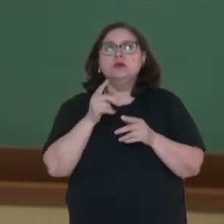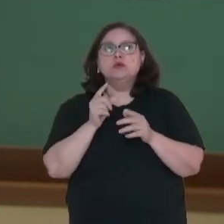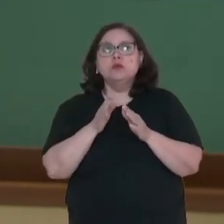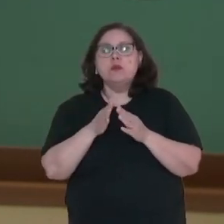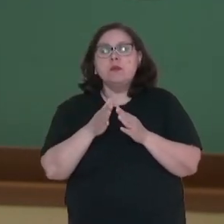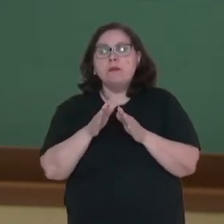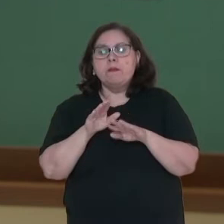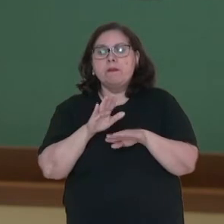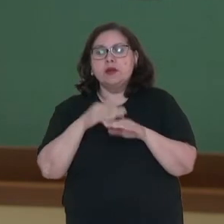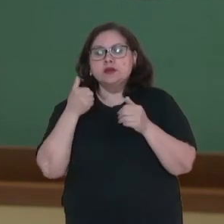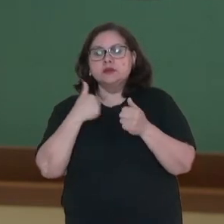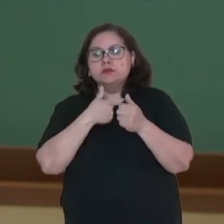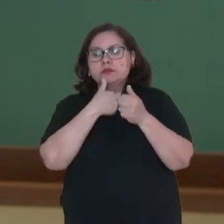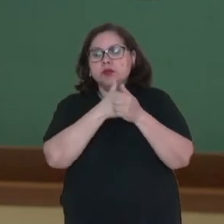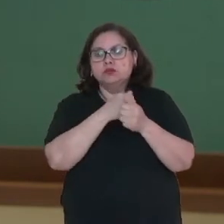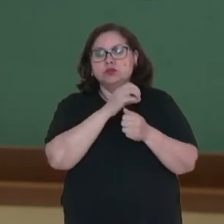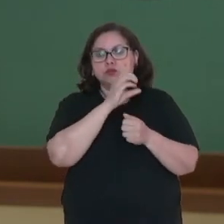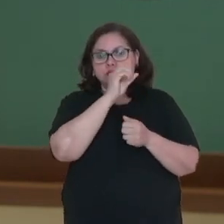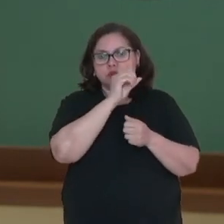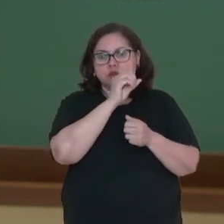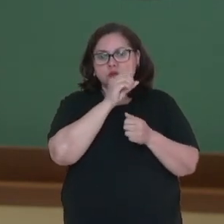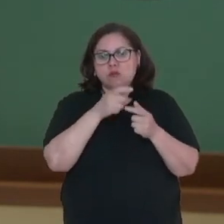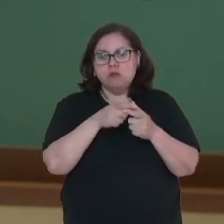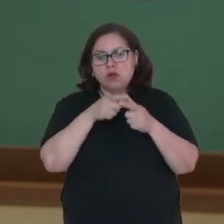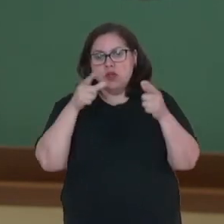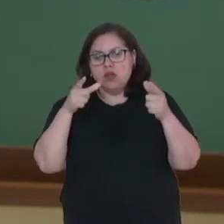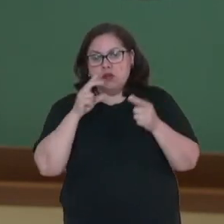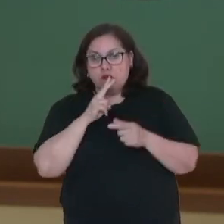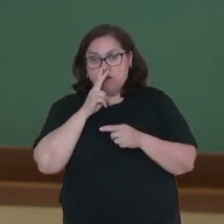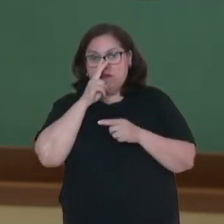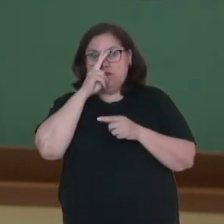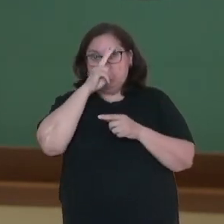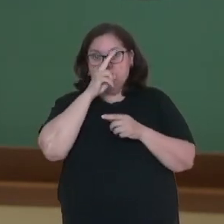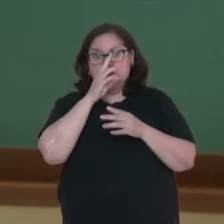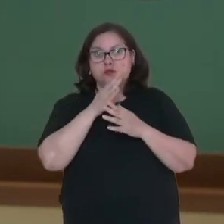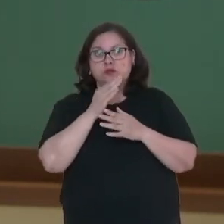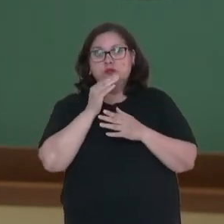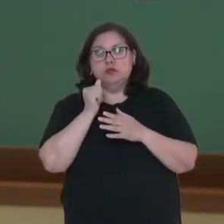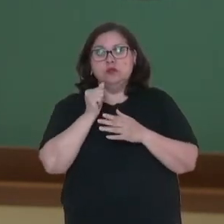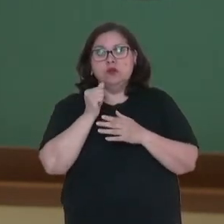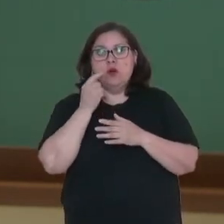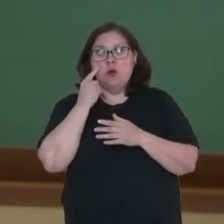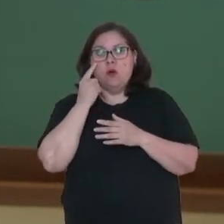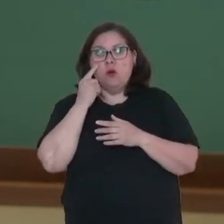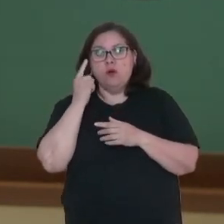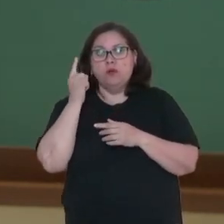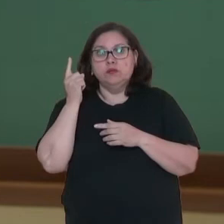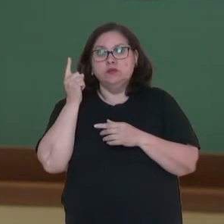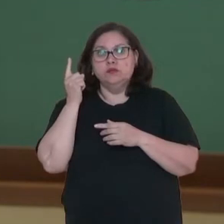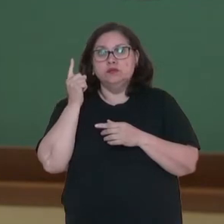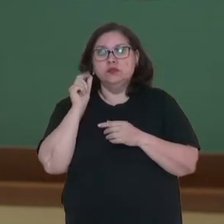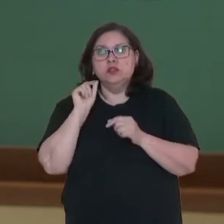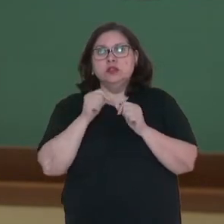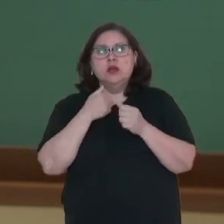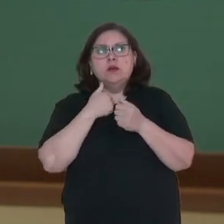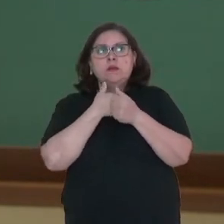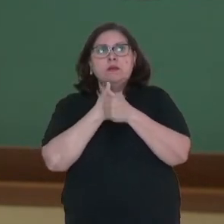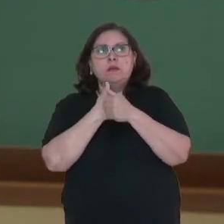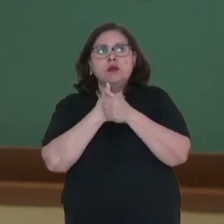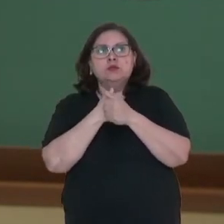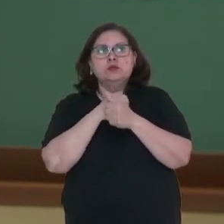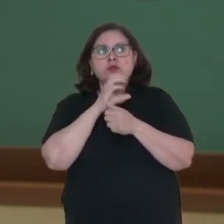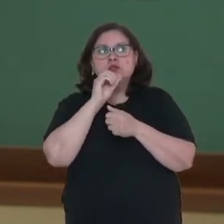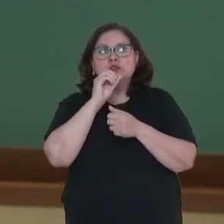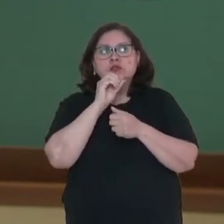mais próximo do zero, maior é a força do ácido, tá? Então, olha aqui, ó. Quem está mais próximo do